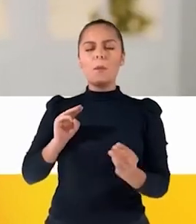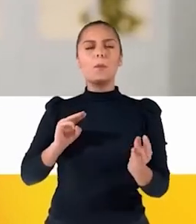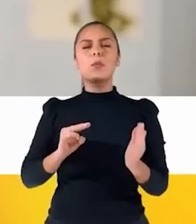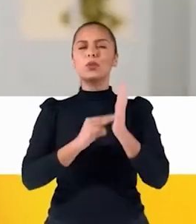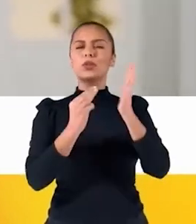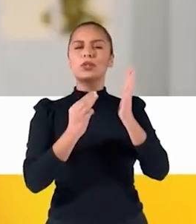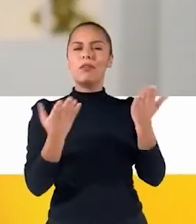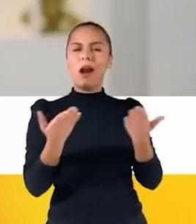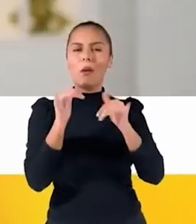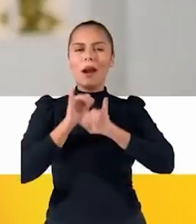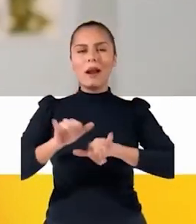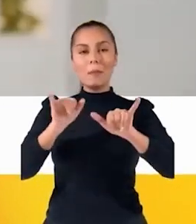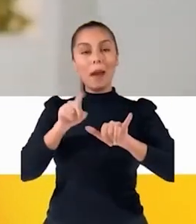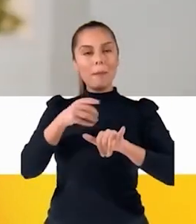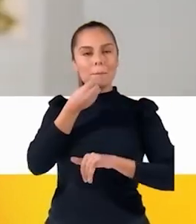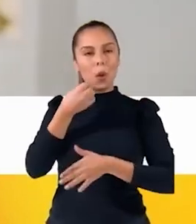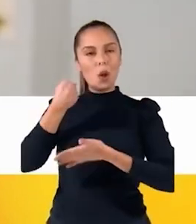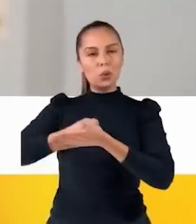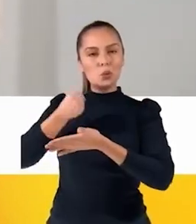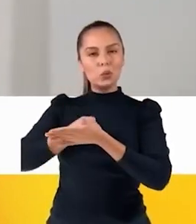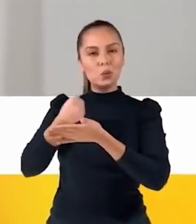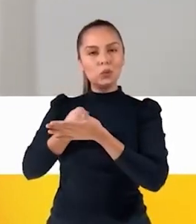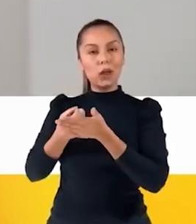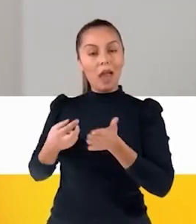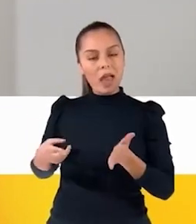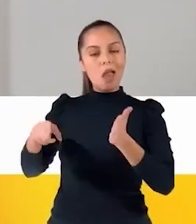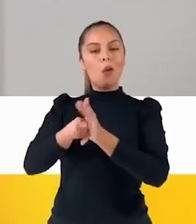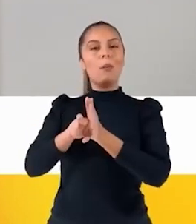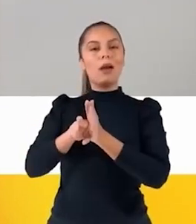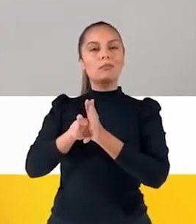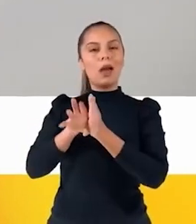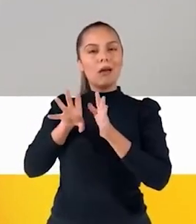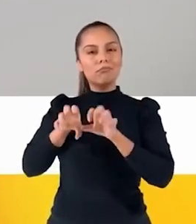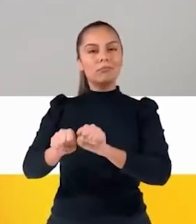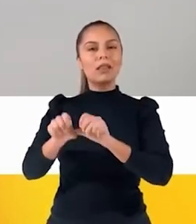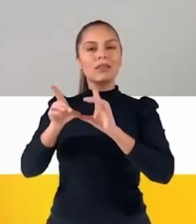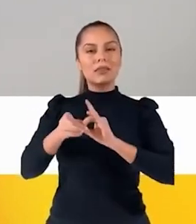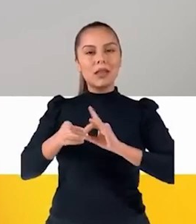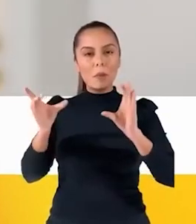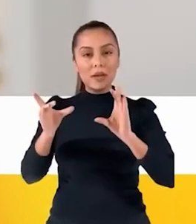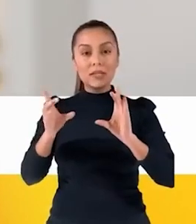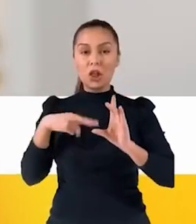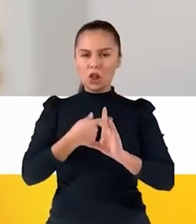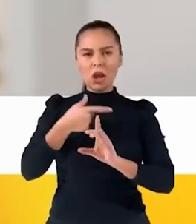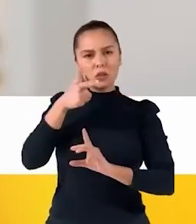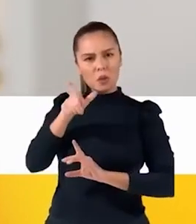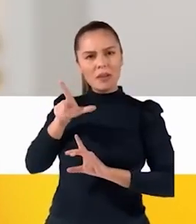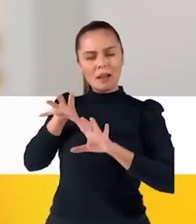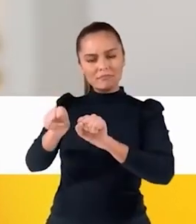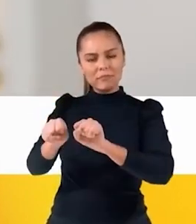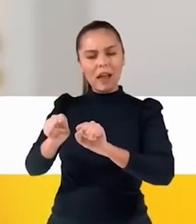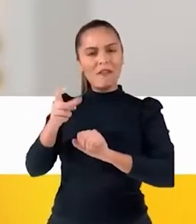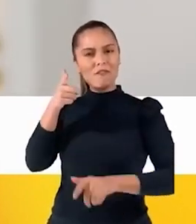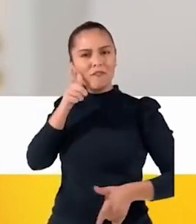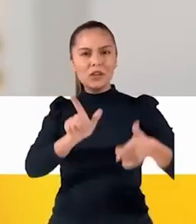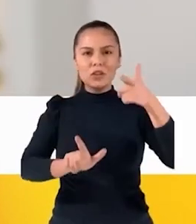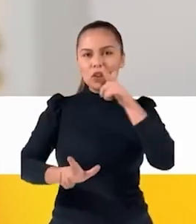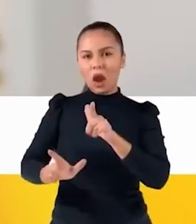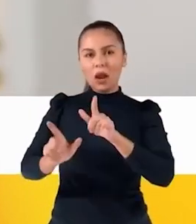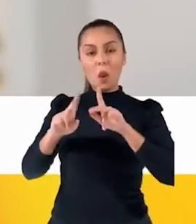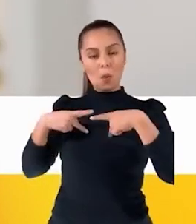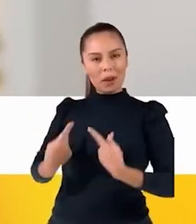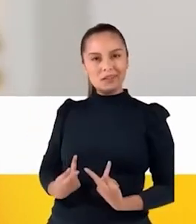O que nos motiva nesta campanha é a boa luta pela reconquista da democracia. Está ao nosso alcance a vitória